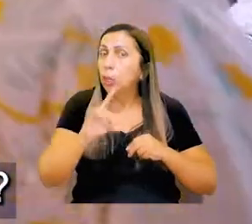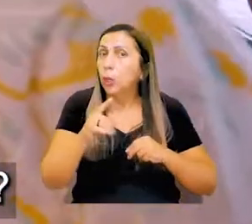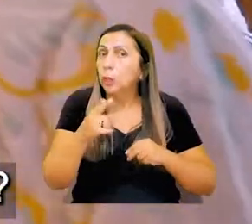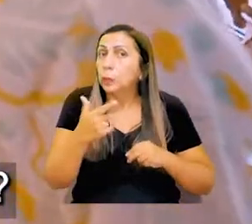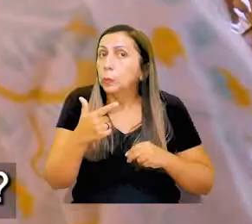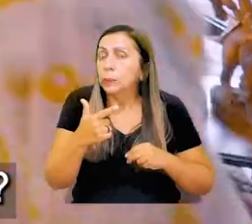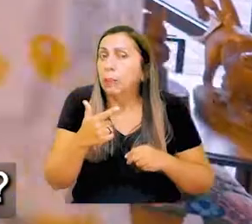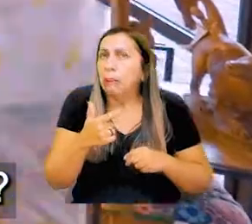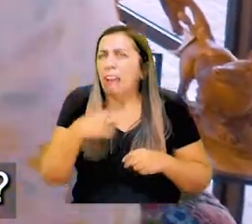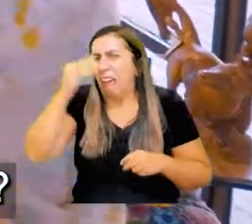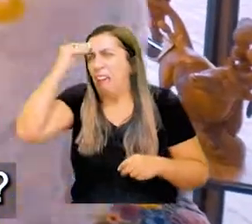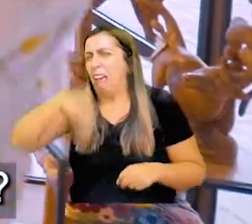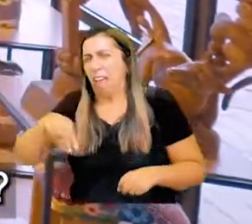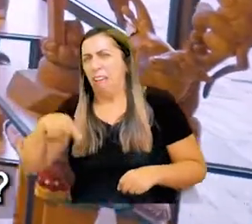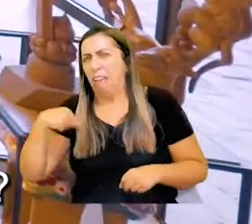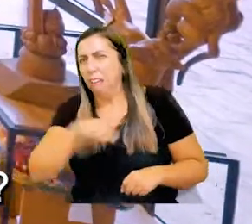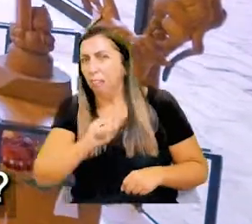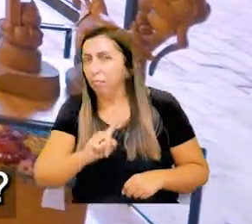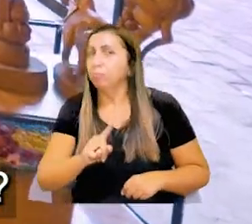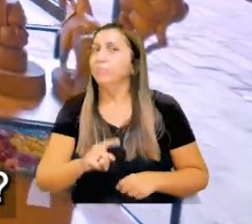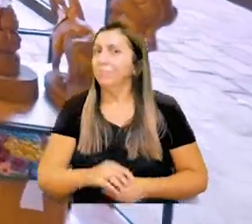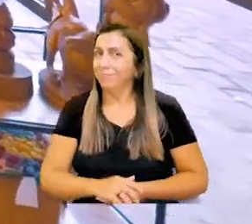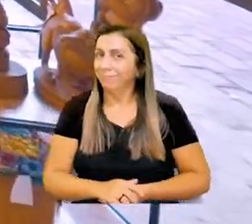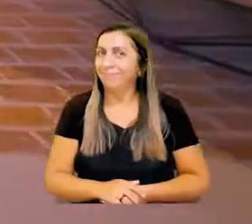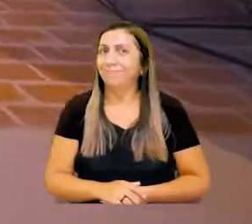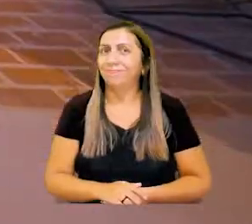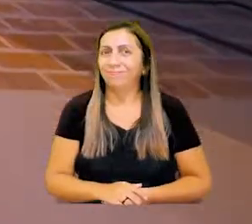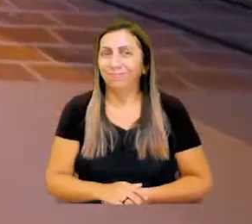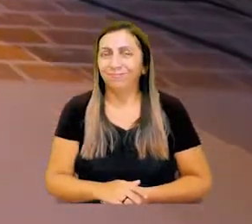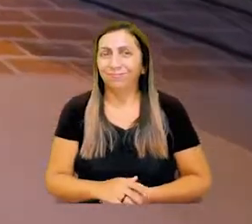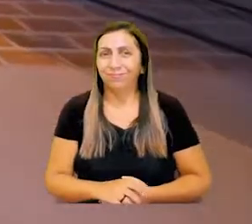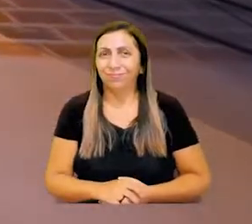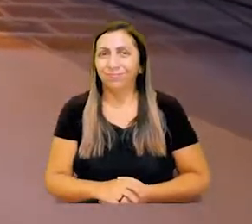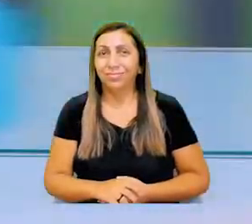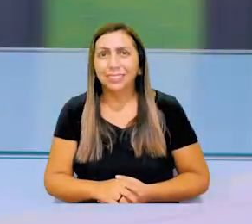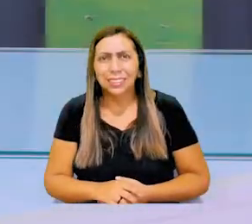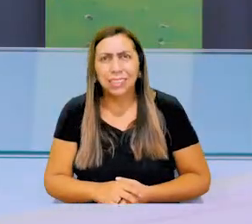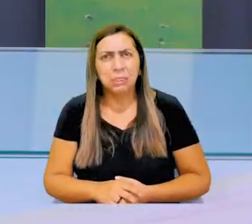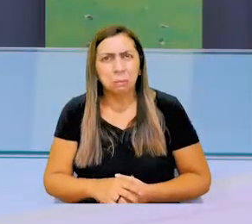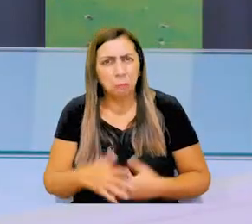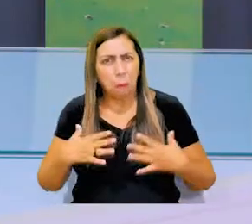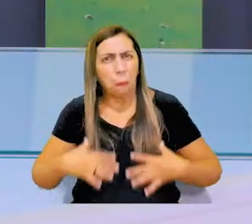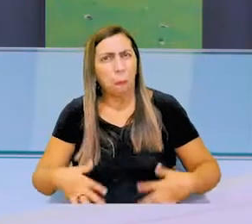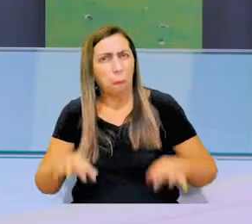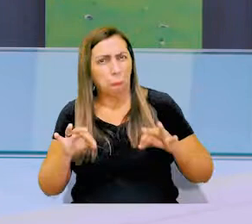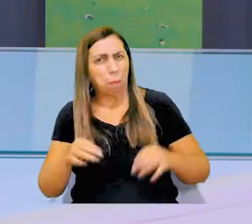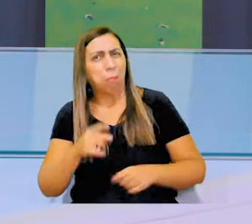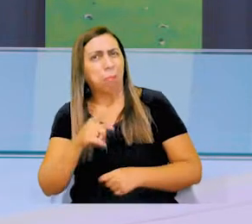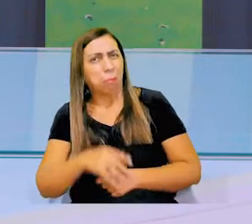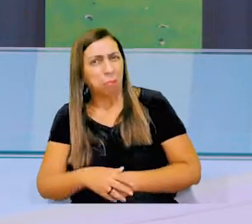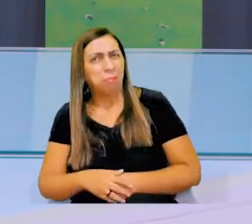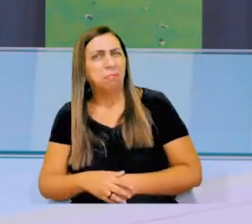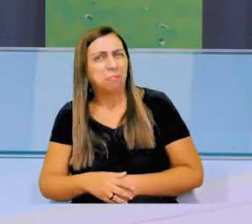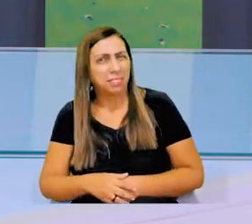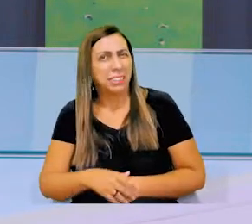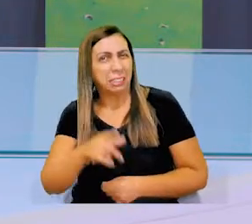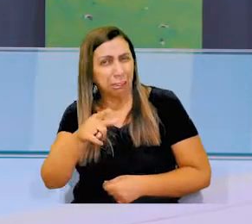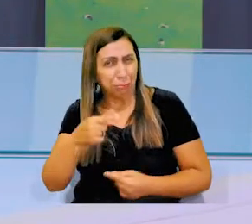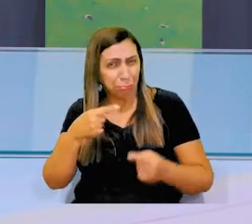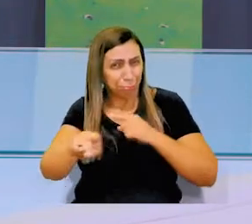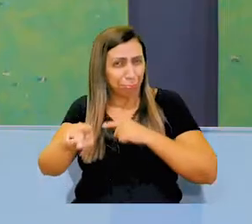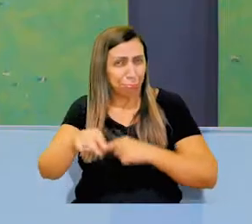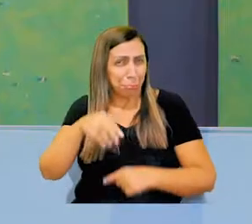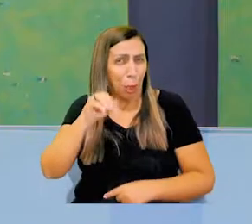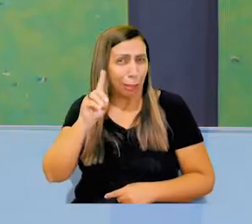Só não tem a desculpa pra tu não passar por aqui, né, mano? Que roupa, hein, Papangu? Ali é inimigo da